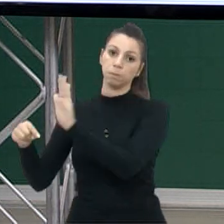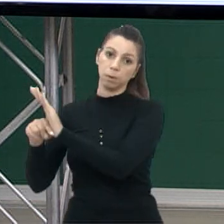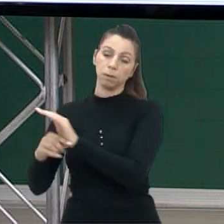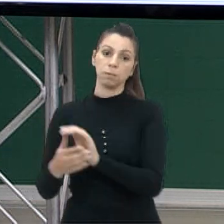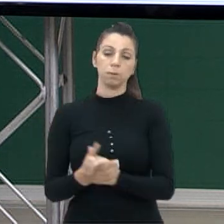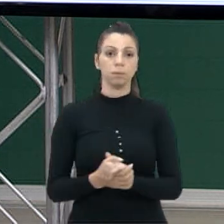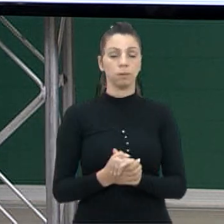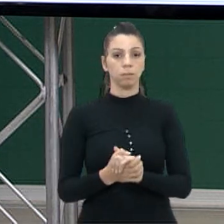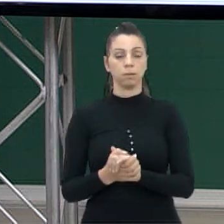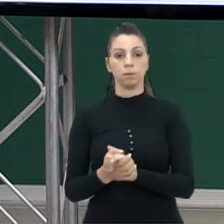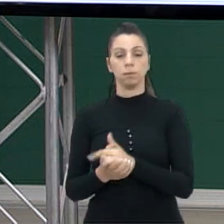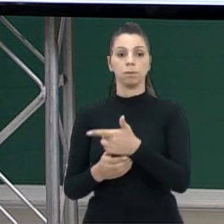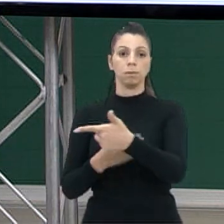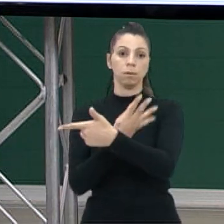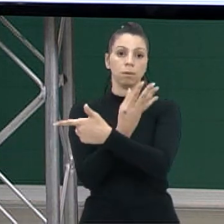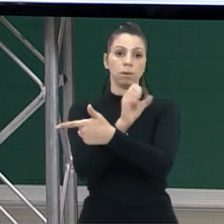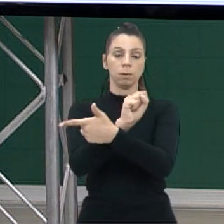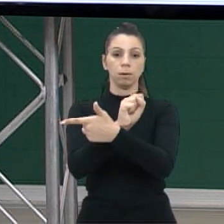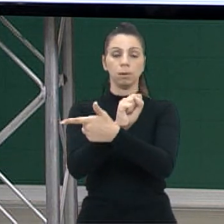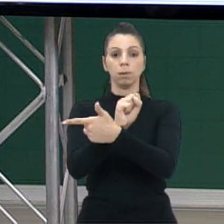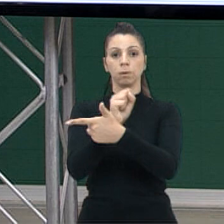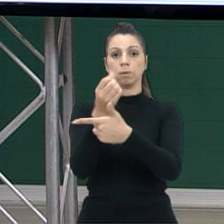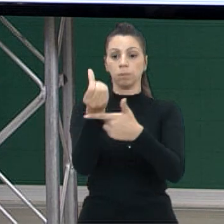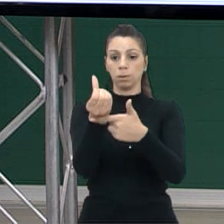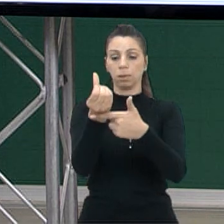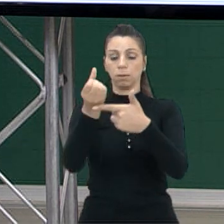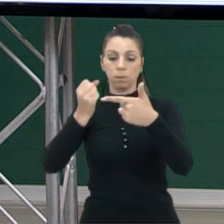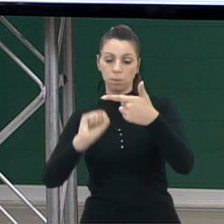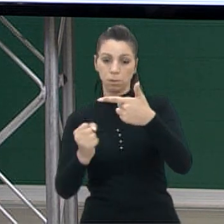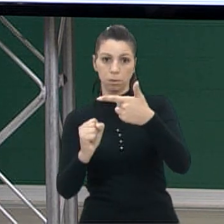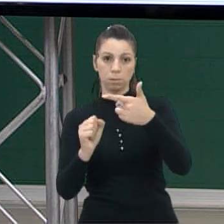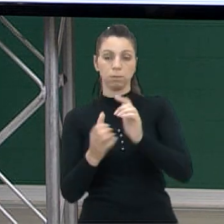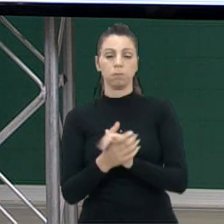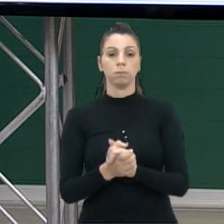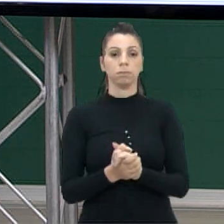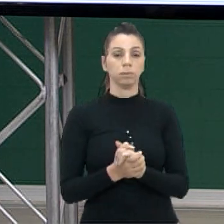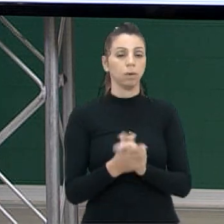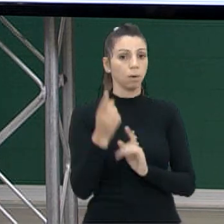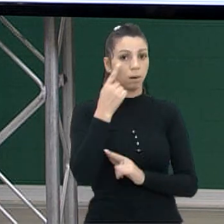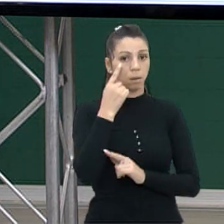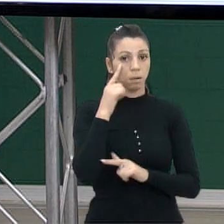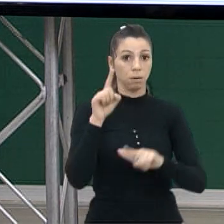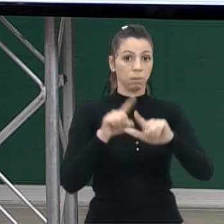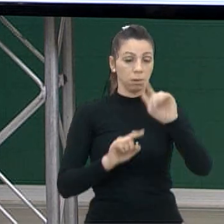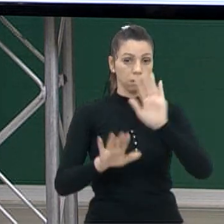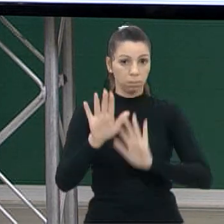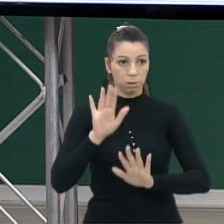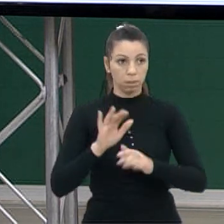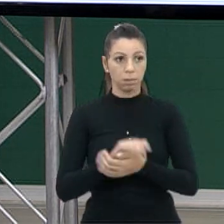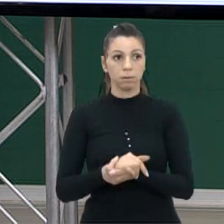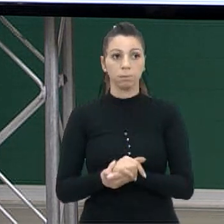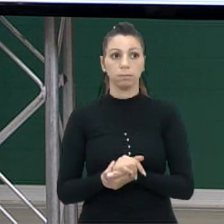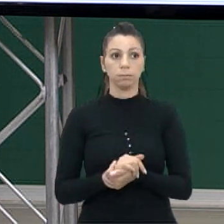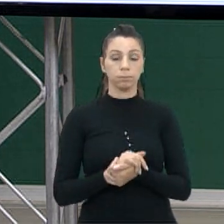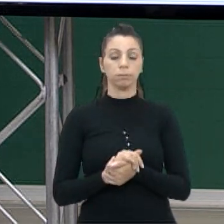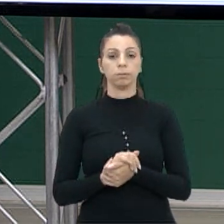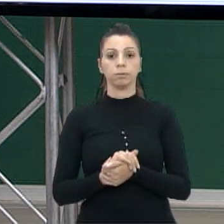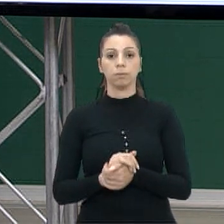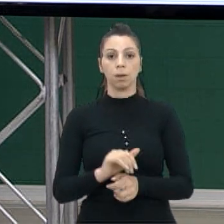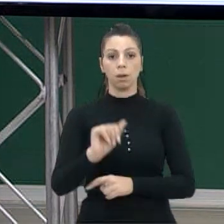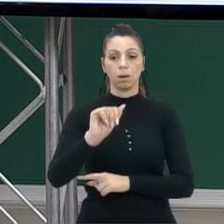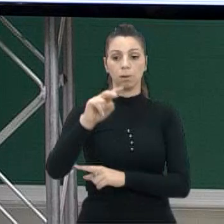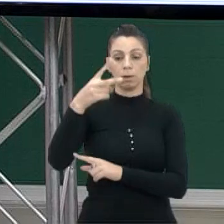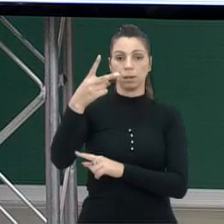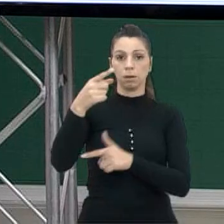6, 8. E vamos olhar as letras com cuidado. A ao quadrado dividido por